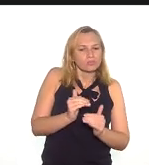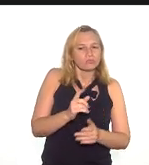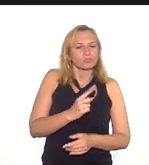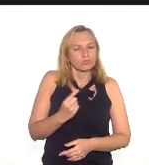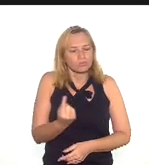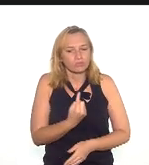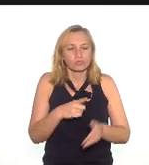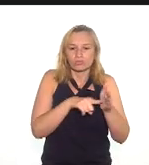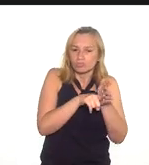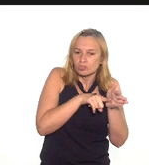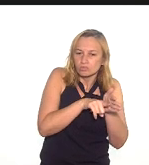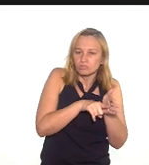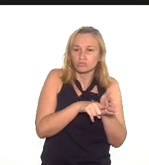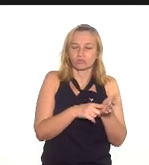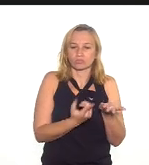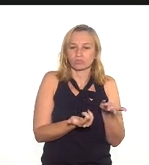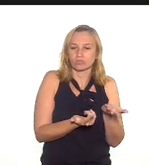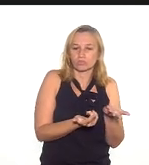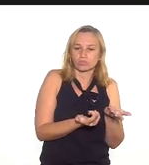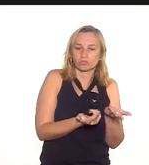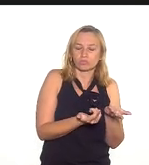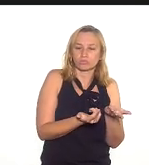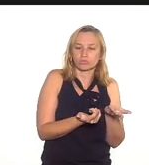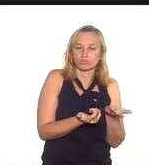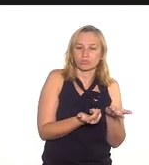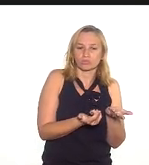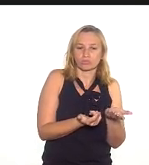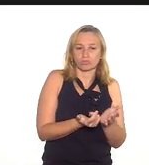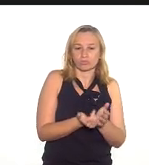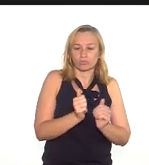de fiscalização e acompanhamento da aplicação dos